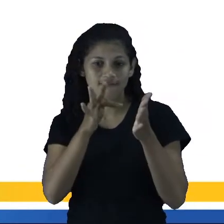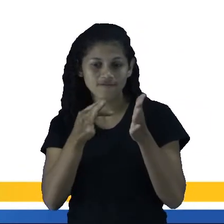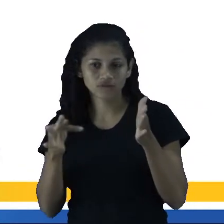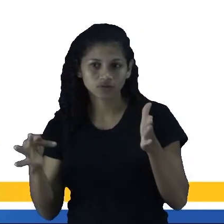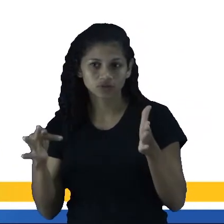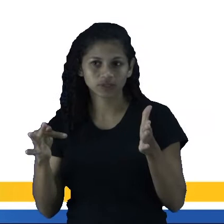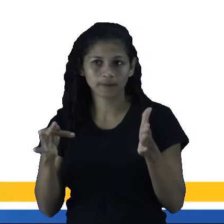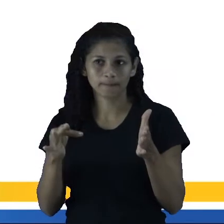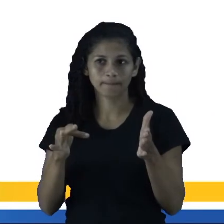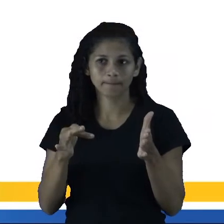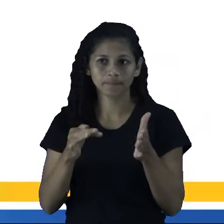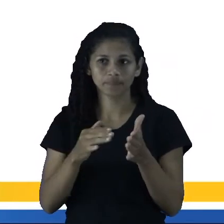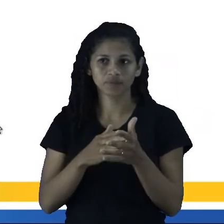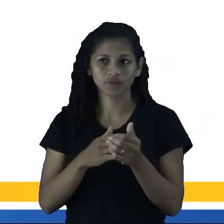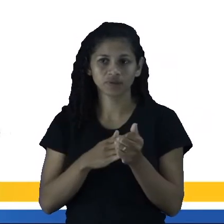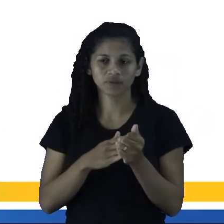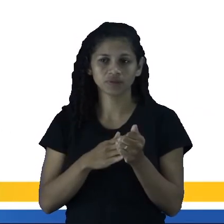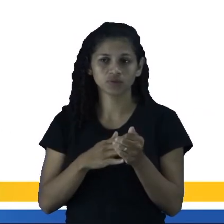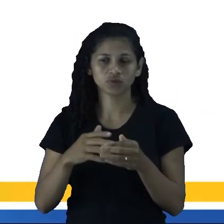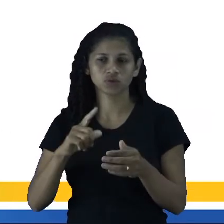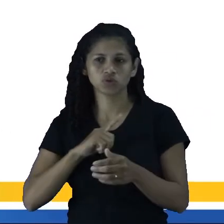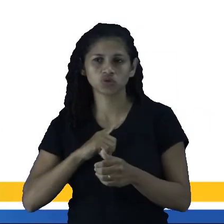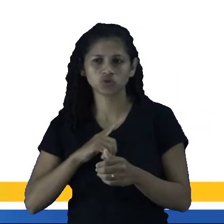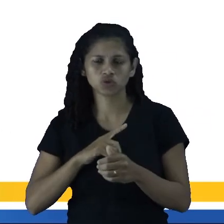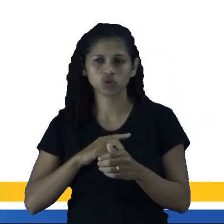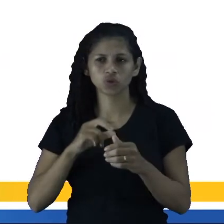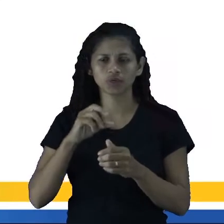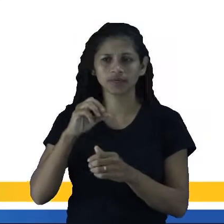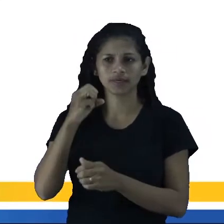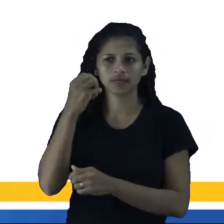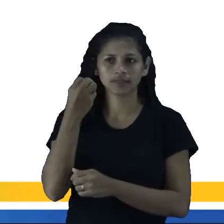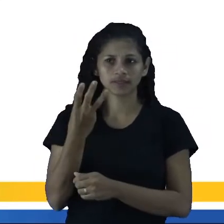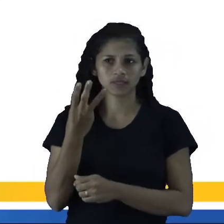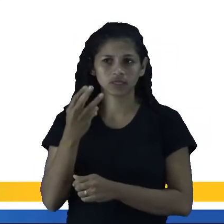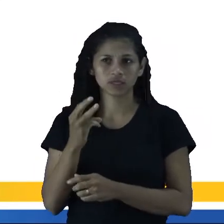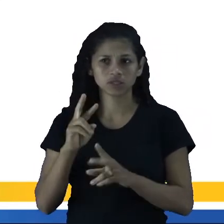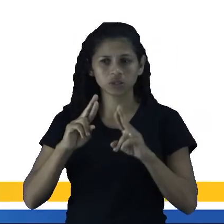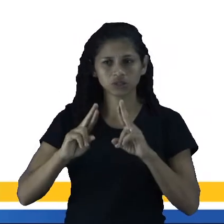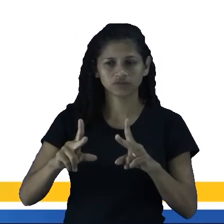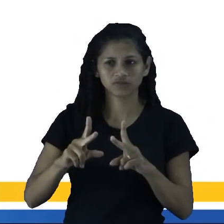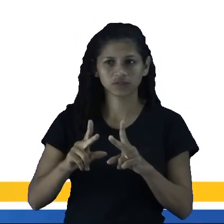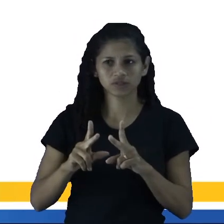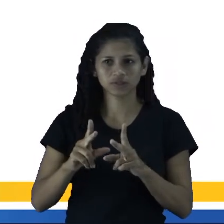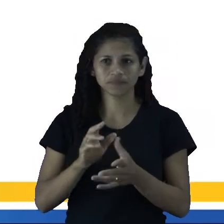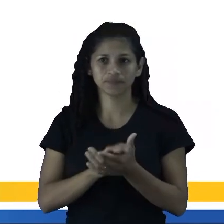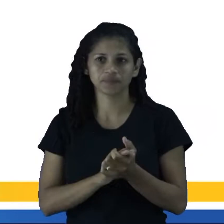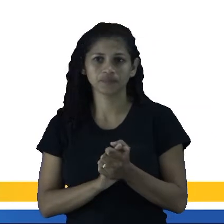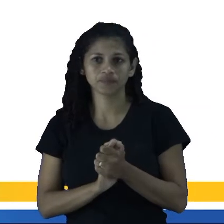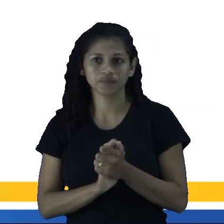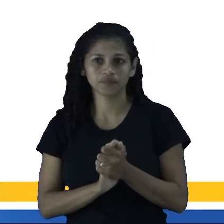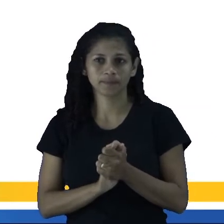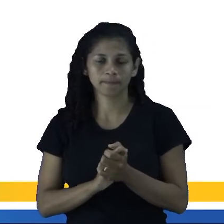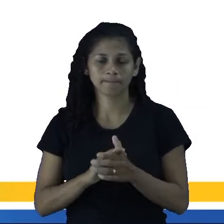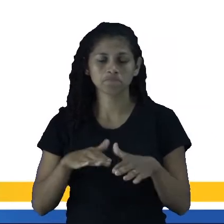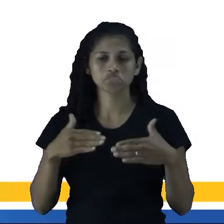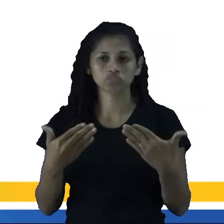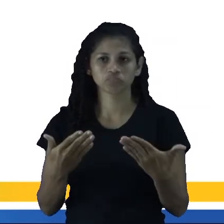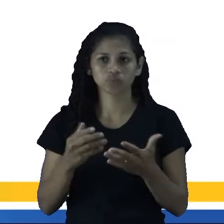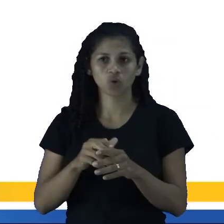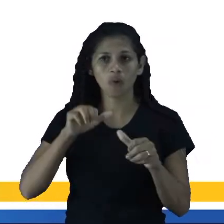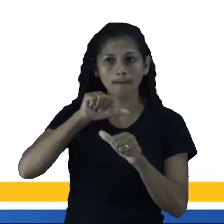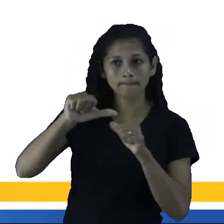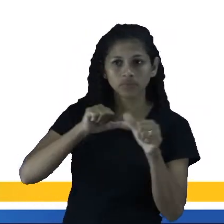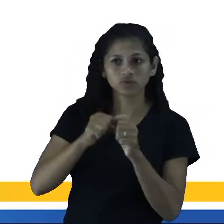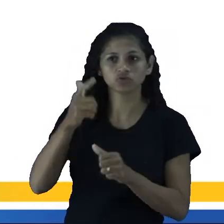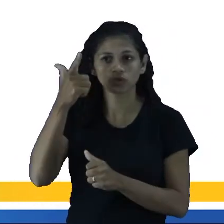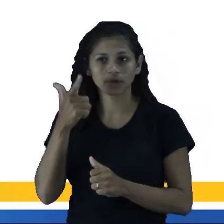tivesse somente 3 letras distintas, bastava fazer P de 3, que deu 6. No entanto, algumas permutações